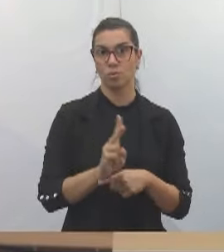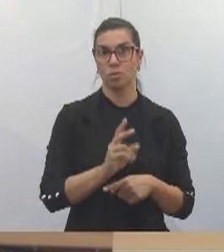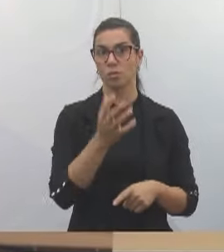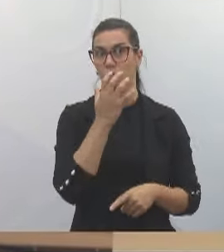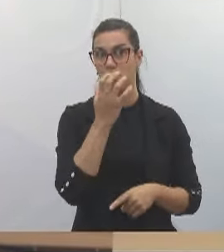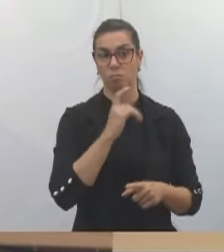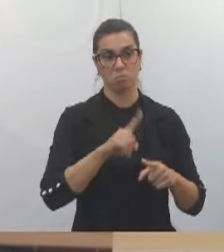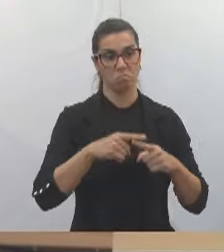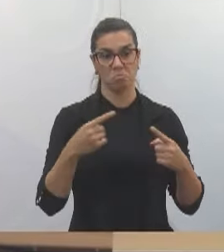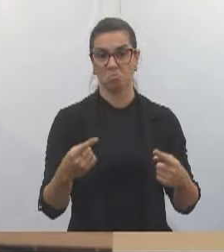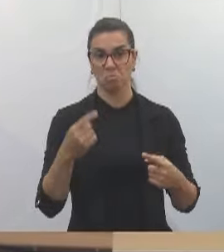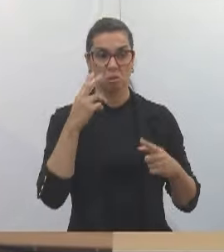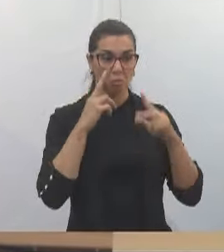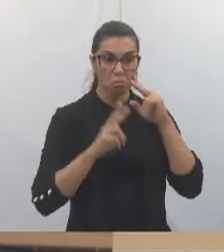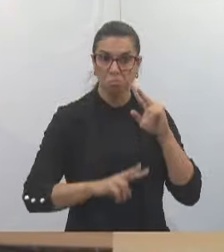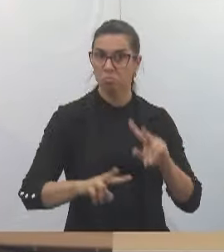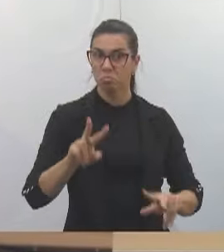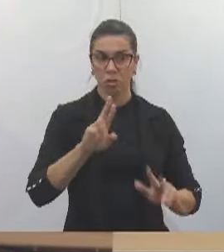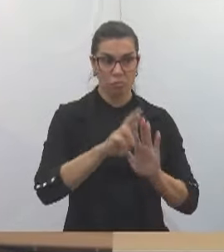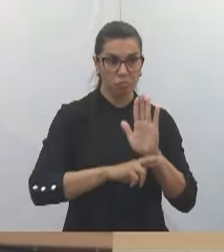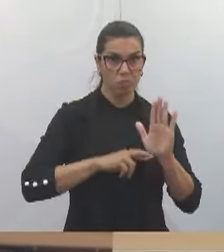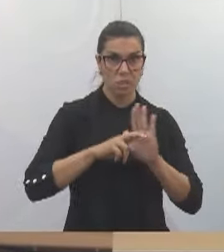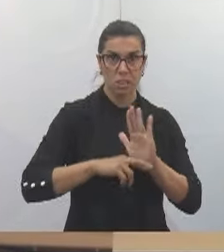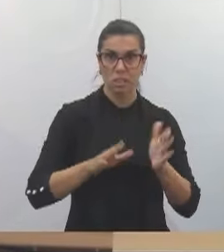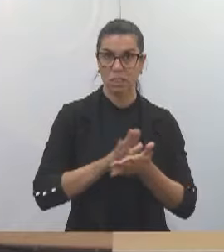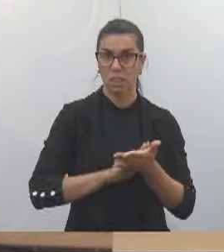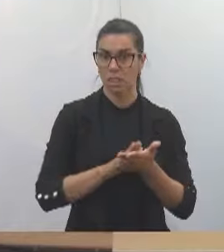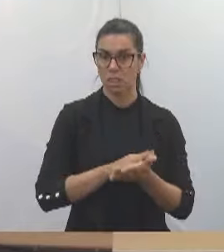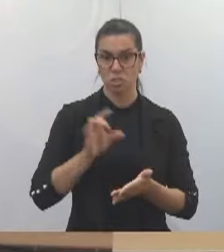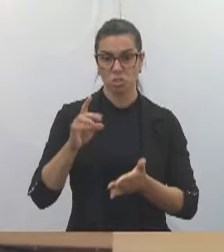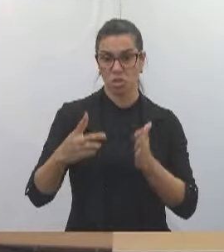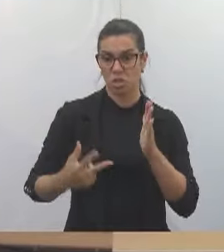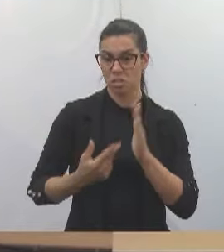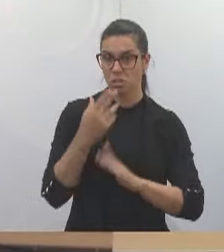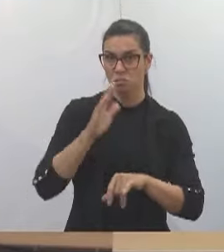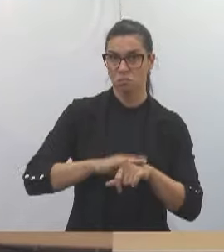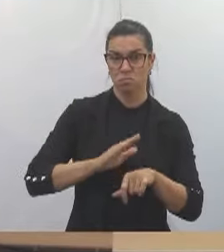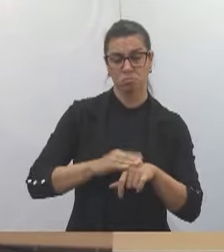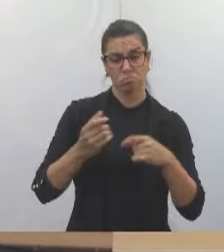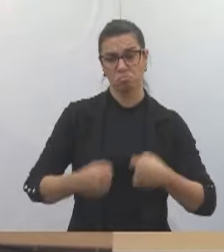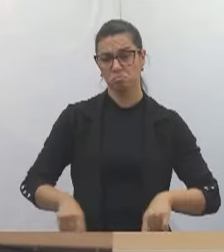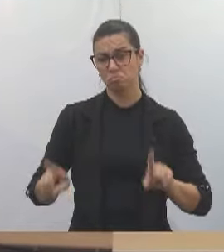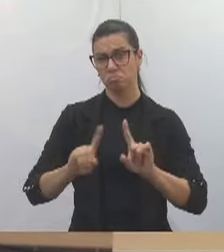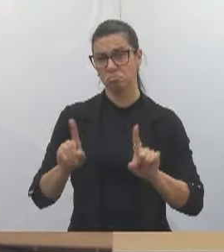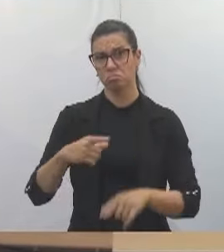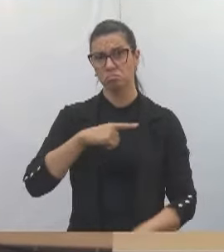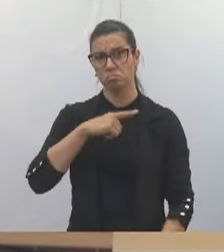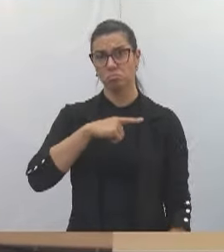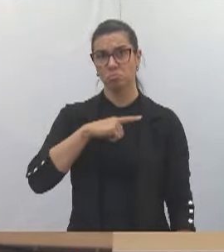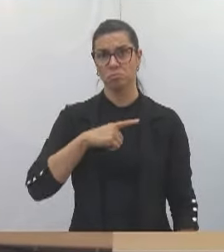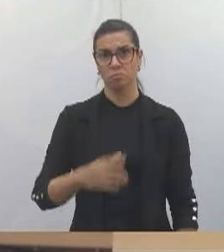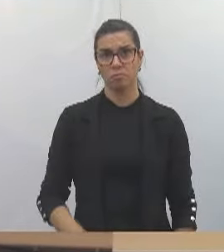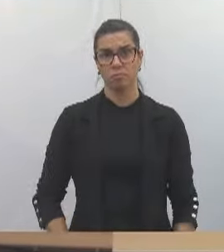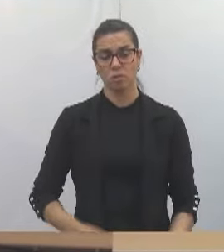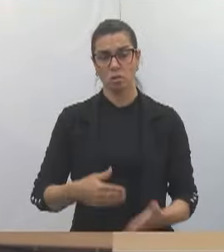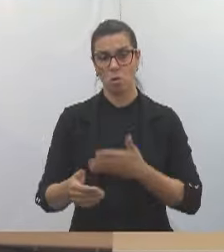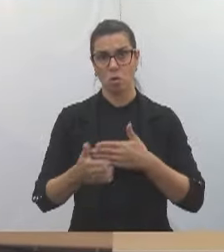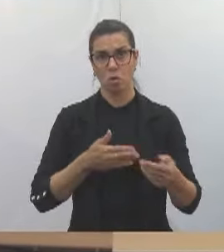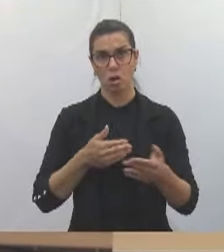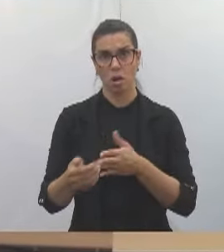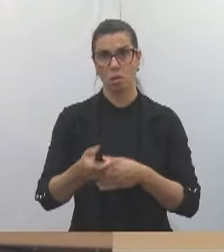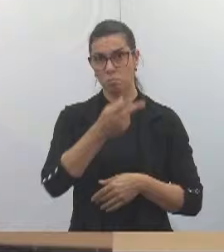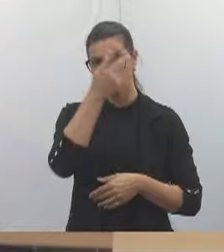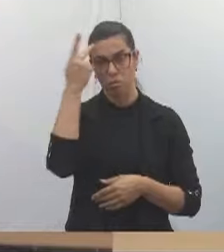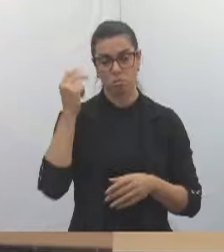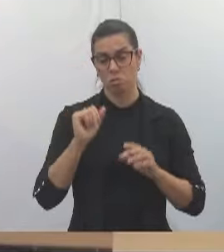não averigua a denúncia de maus tratos, só para fazer castração, não precisa ter. Viu? Isso aí qualquer pessoa da Secretaria do Meio Ambiente pode estar